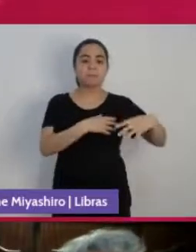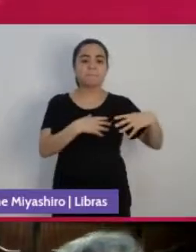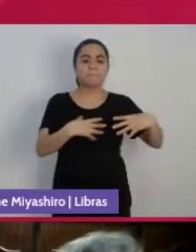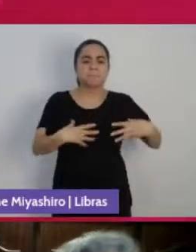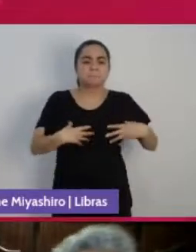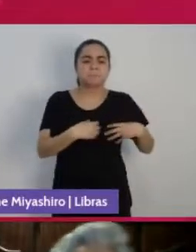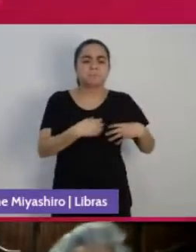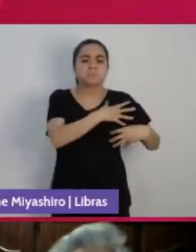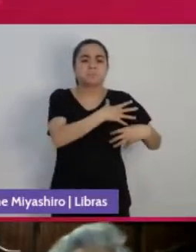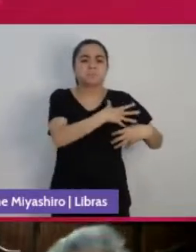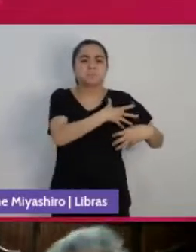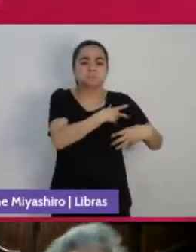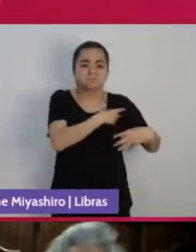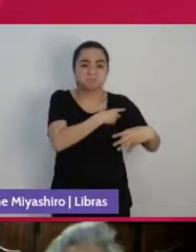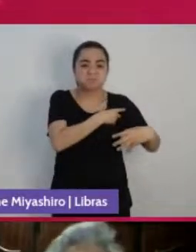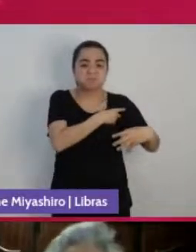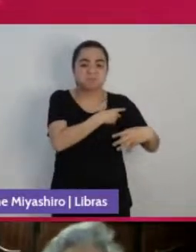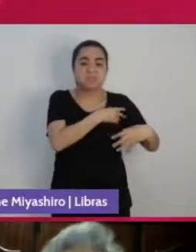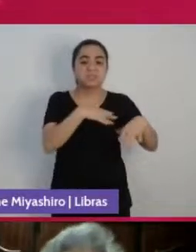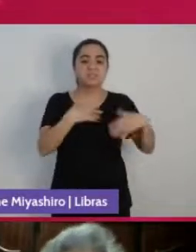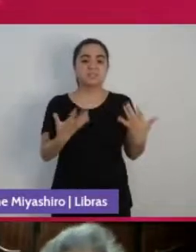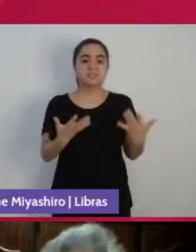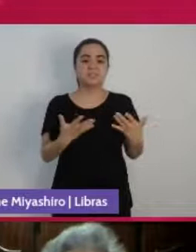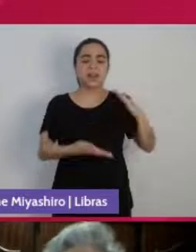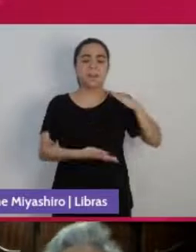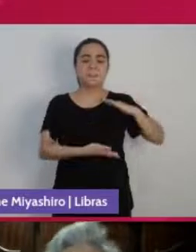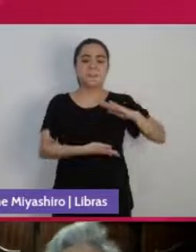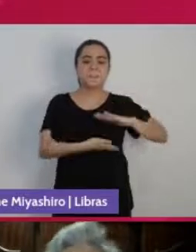axila e não vai chegar a compressão para a